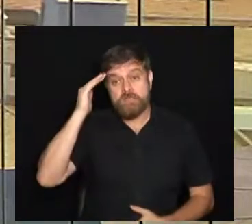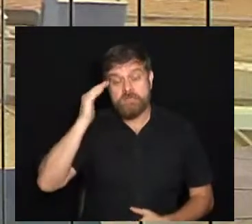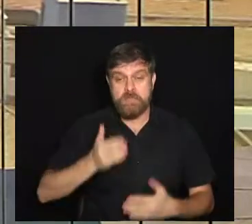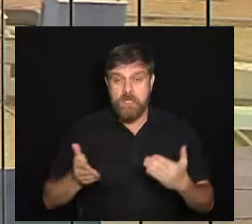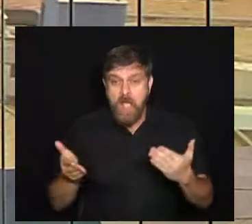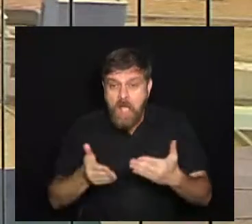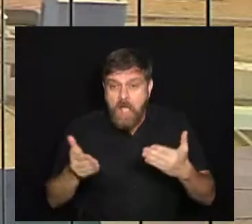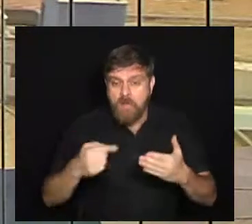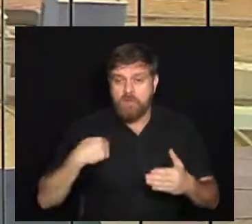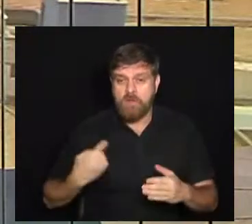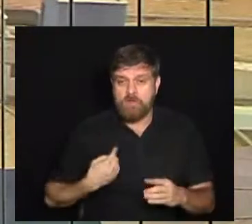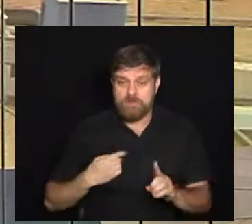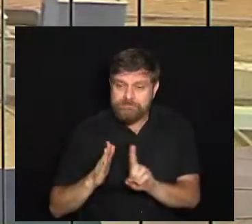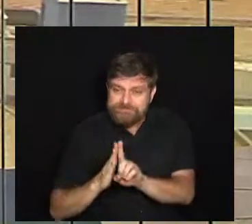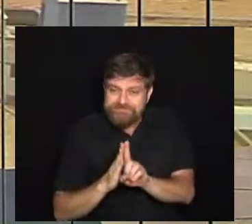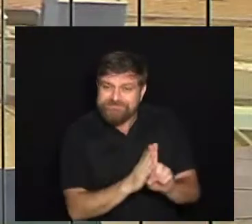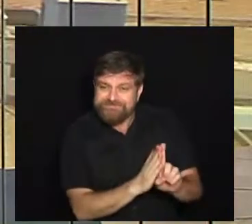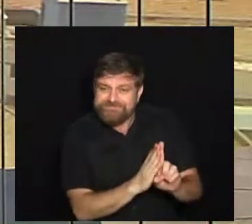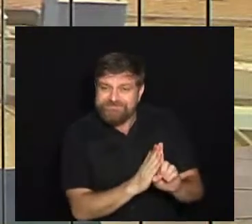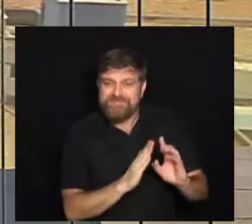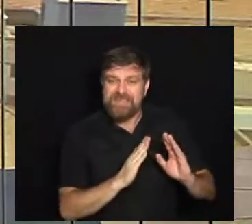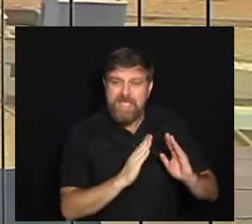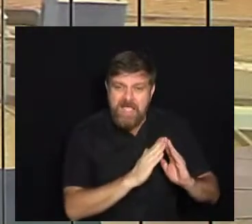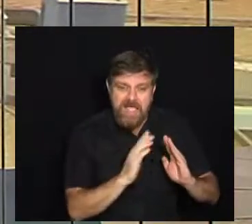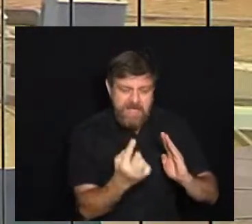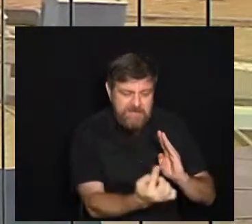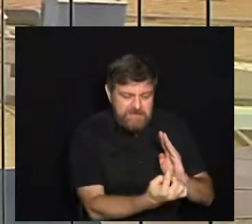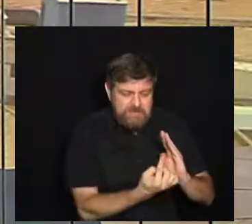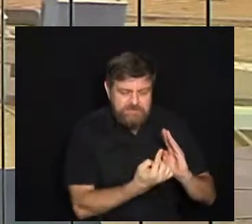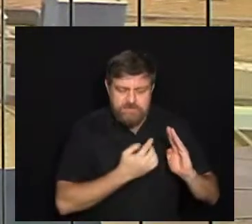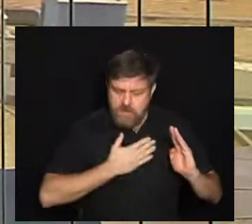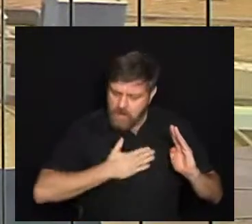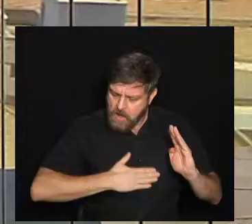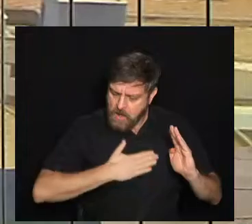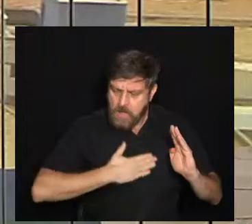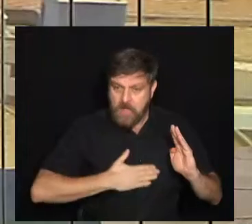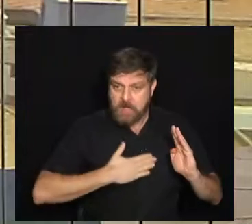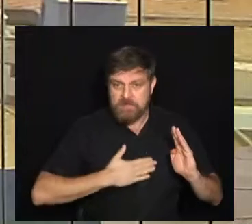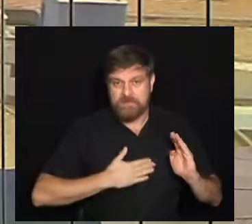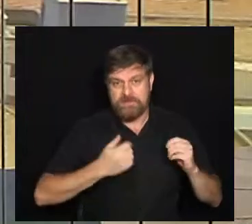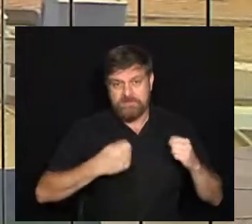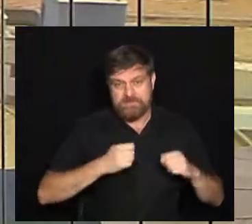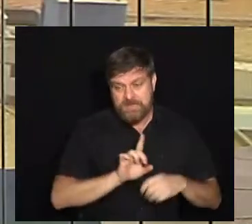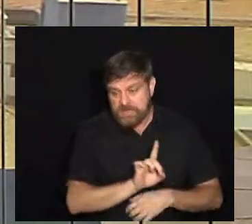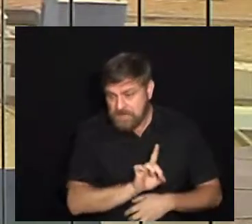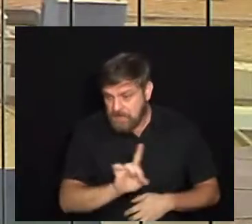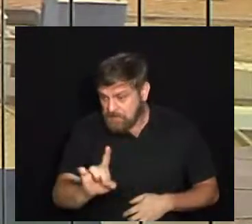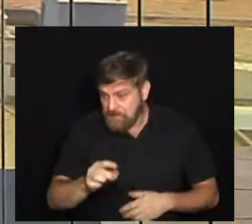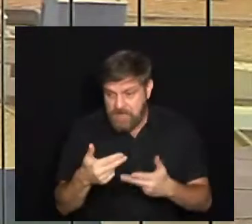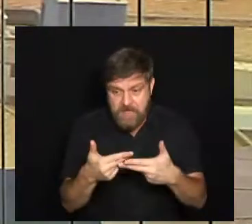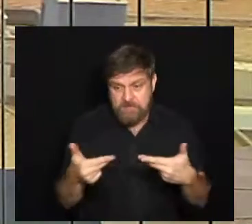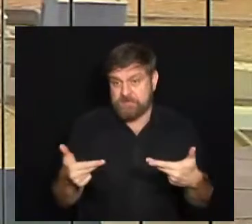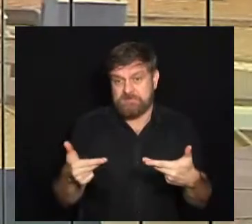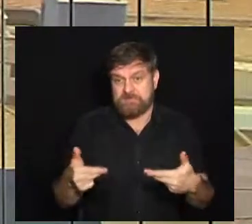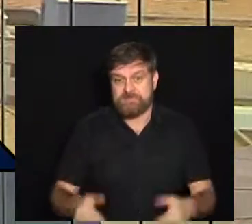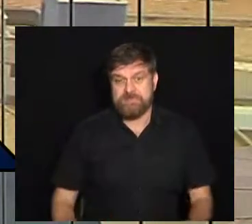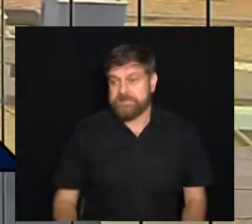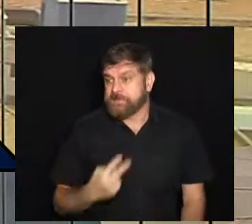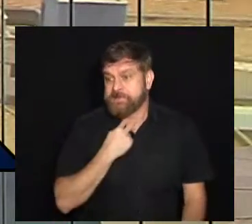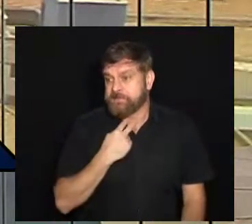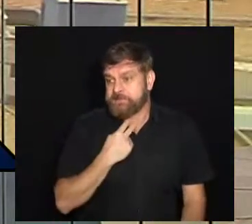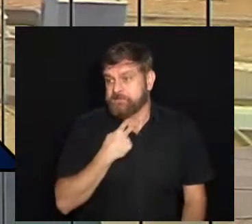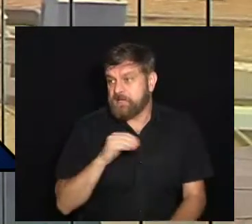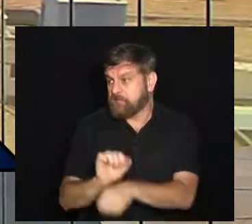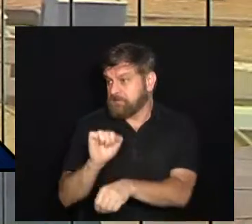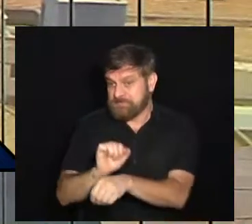hora é a hora de reclusão onde ficar na boa quieto né é sair de casa é para as coisas que são vamos dizer